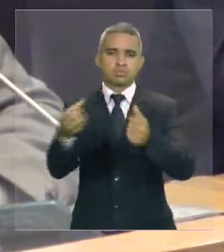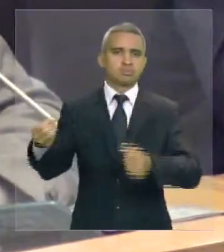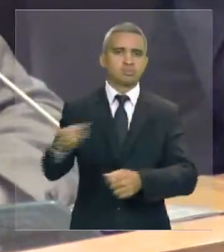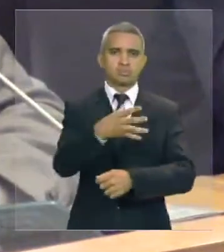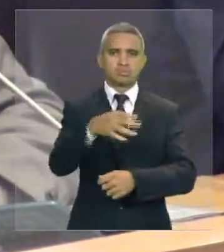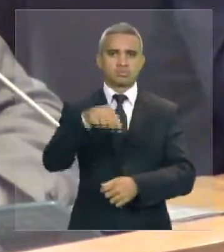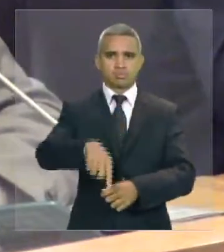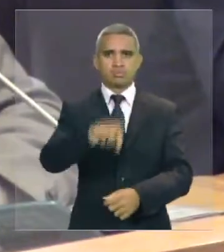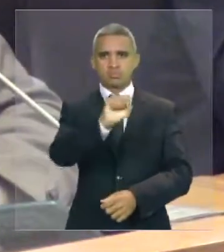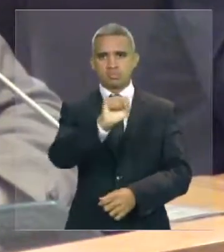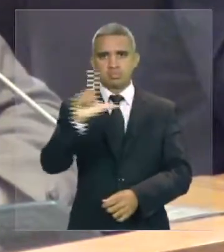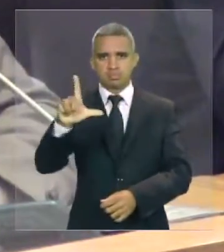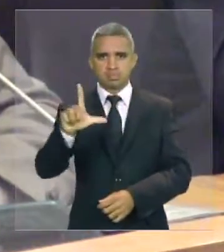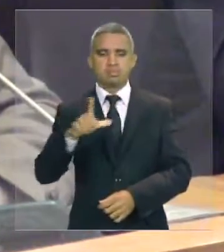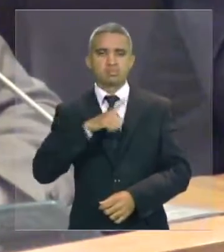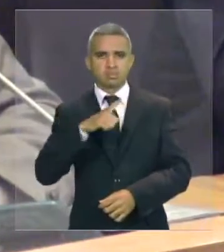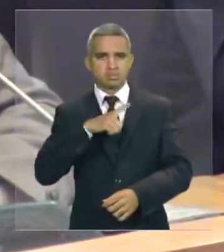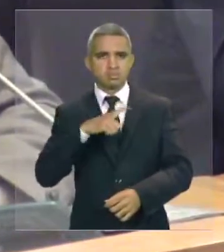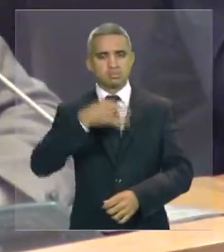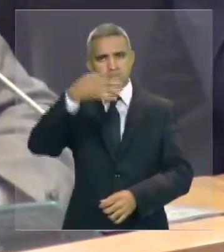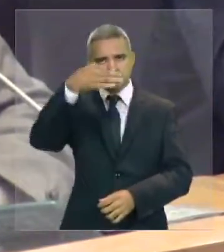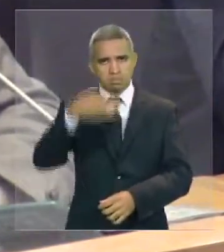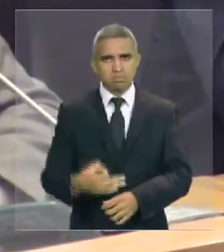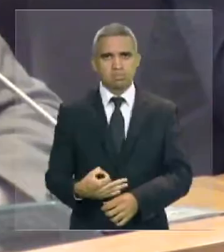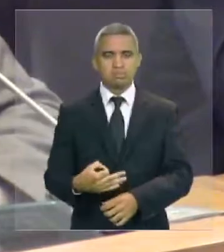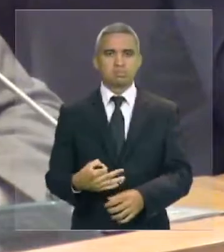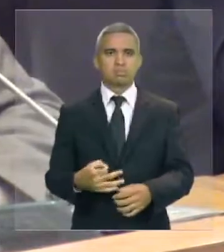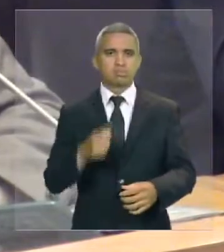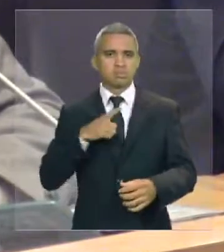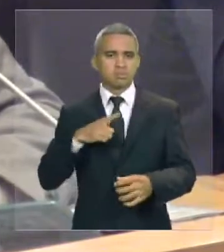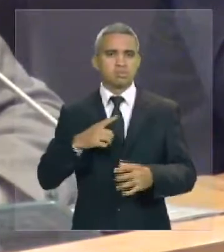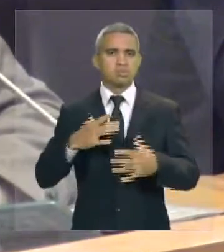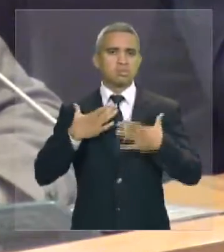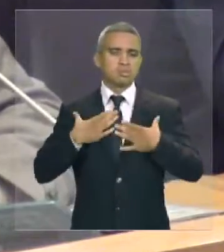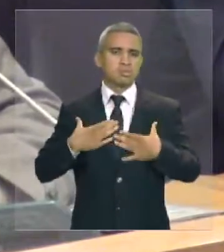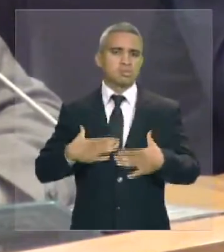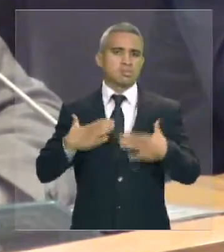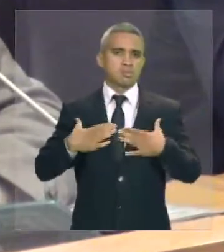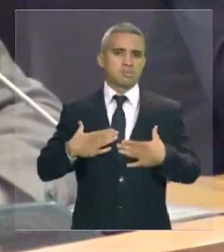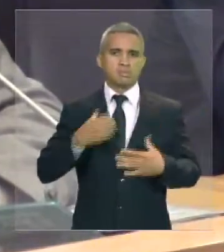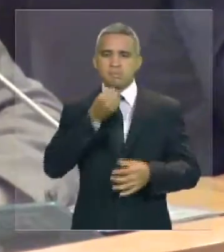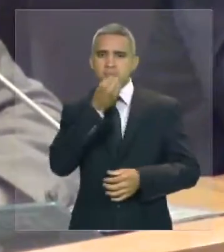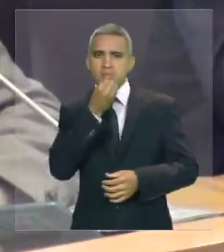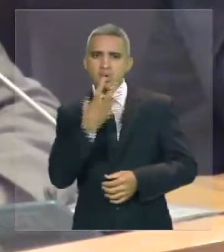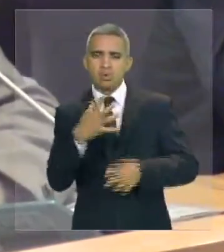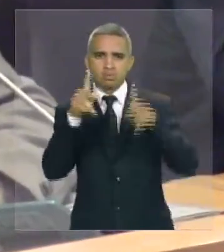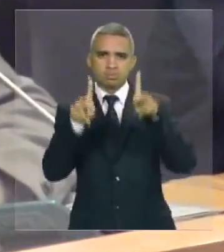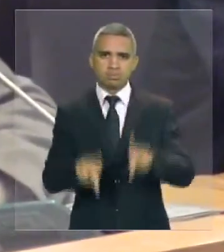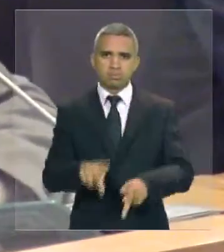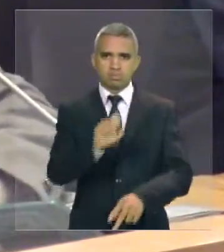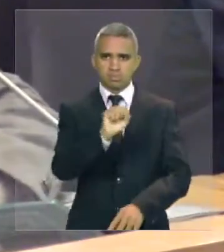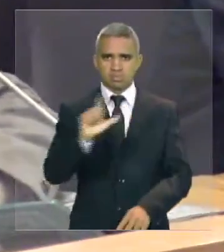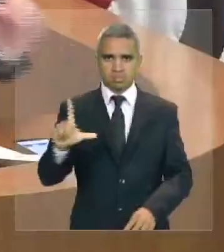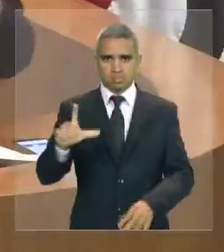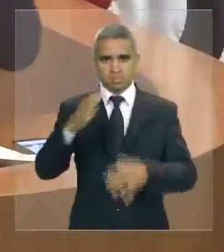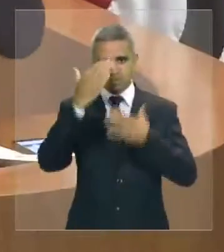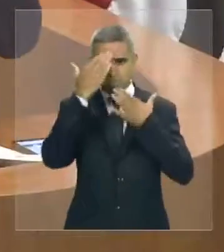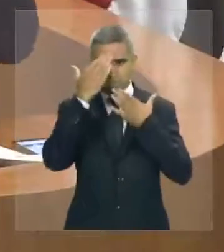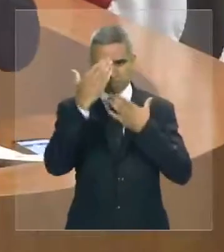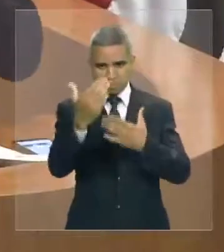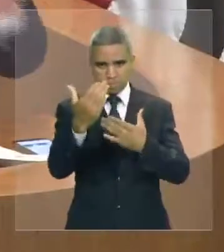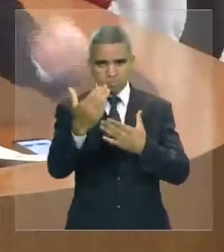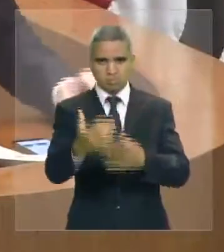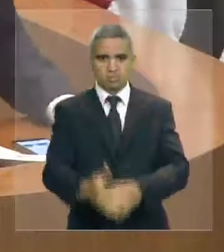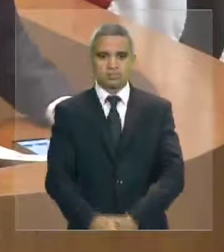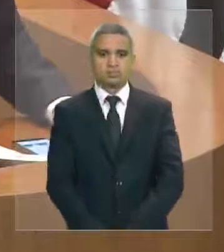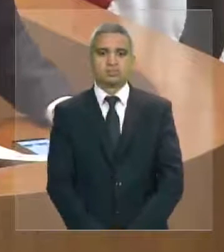num transporte digno, capaz de levar conforto à nossa população. Muito obrigado. Agradeço a parte, deputado Edivaldo,